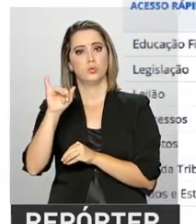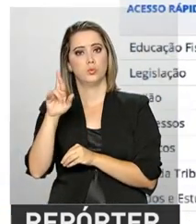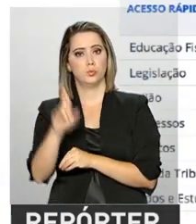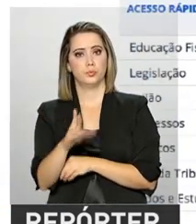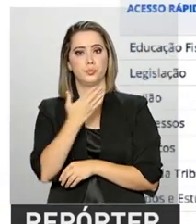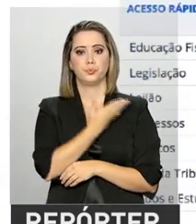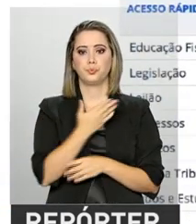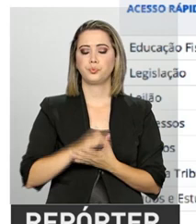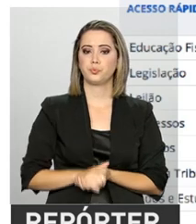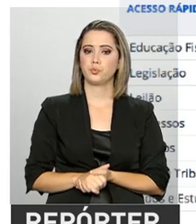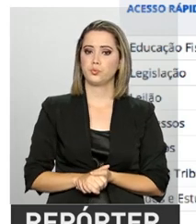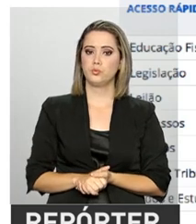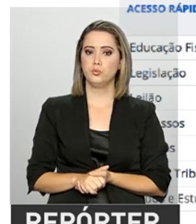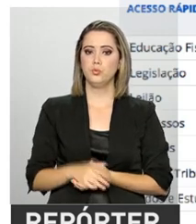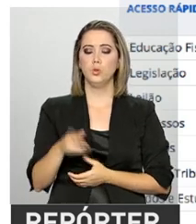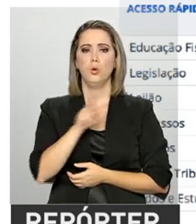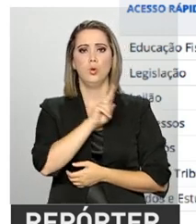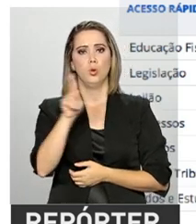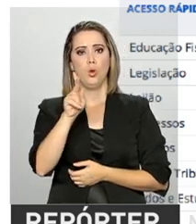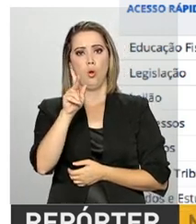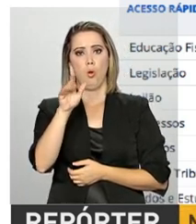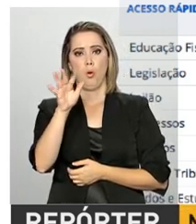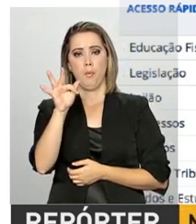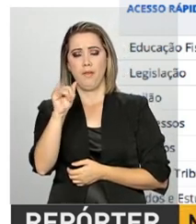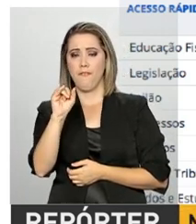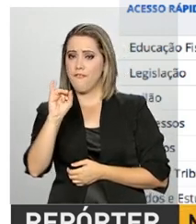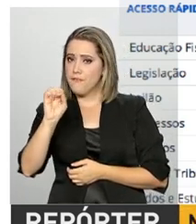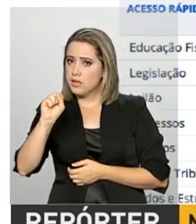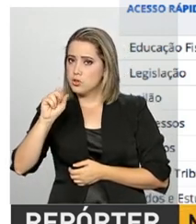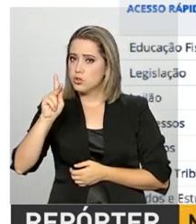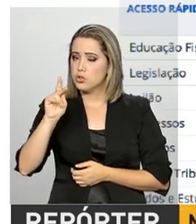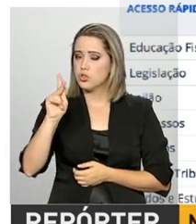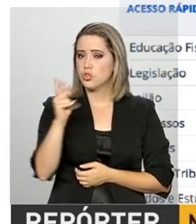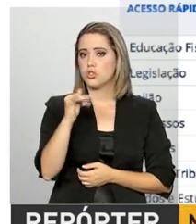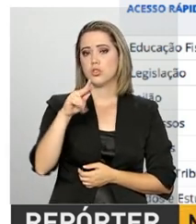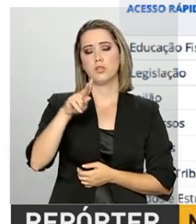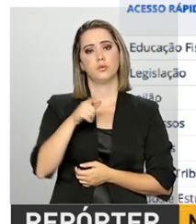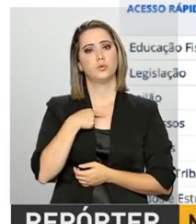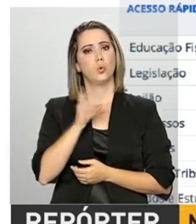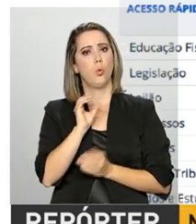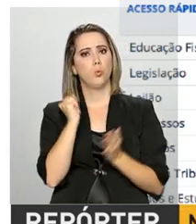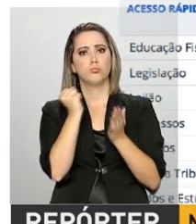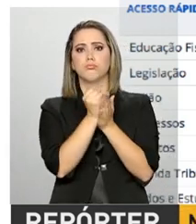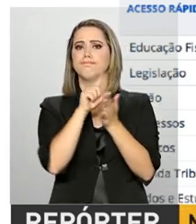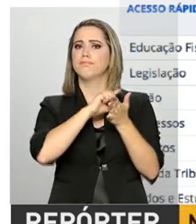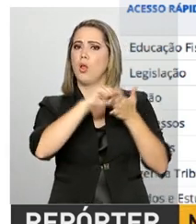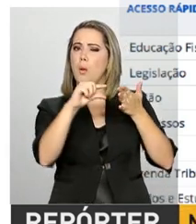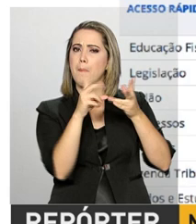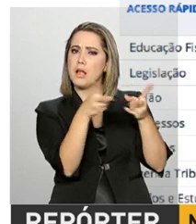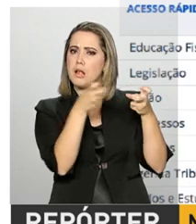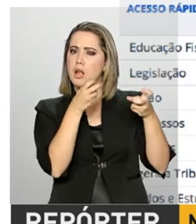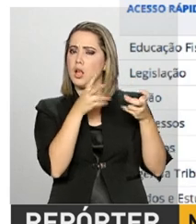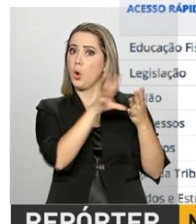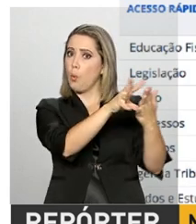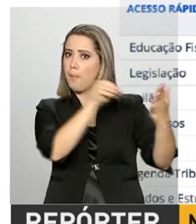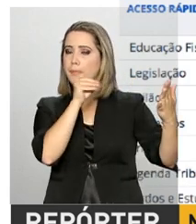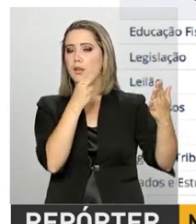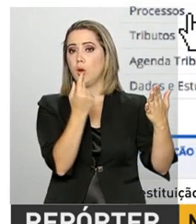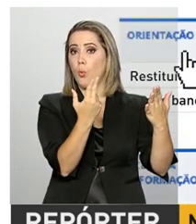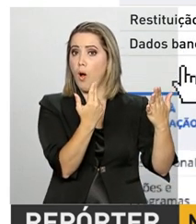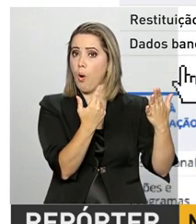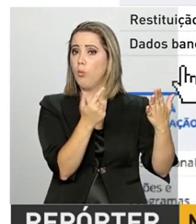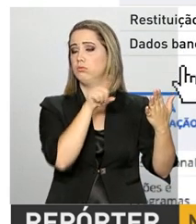mensagens conhecidas como Fishing utilizam indevidamente nomes e timbres oficiais para iludir as pessoas